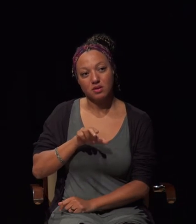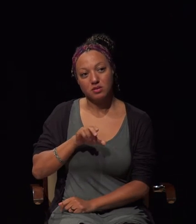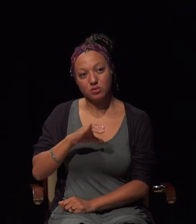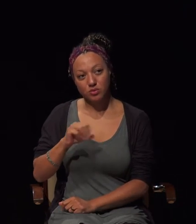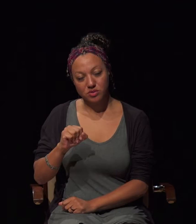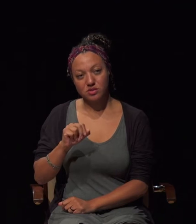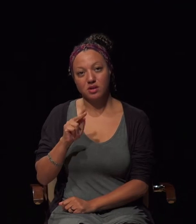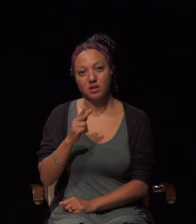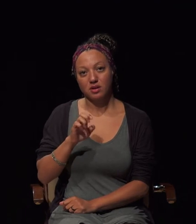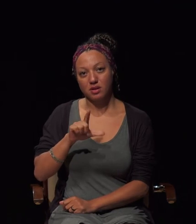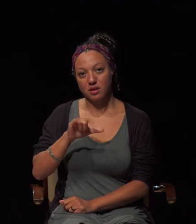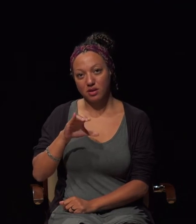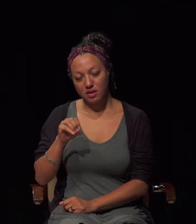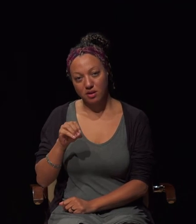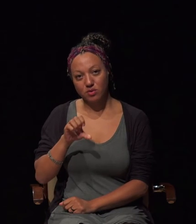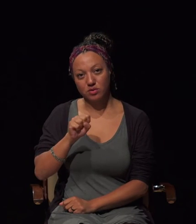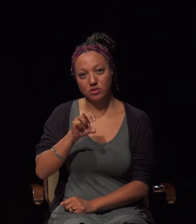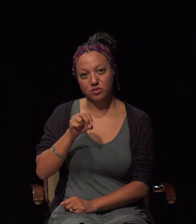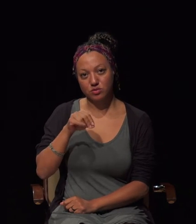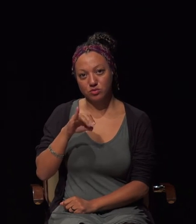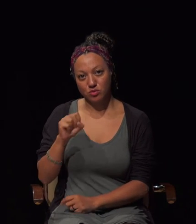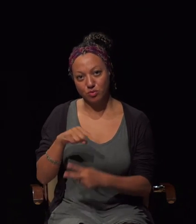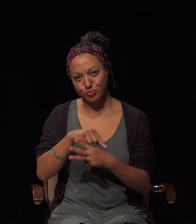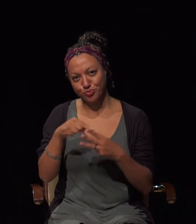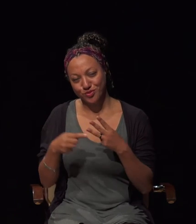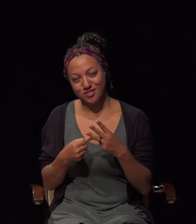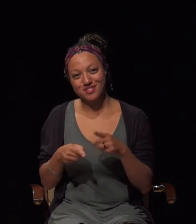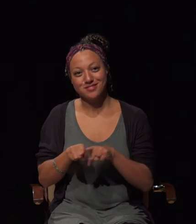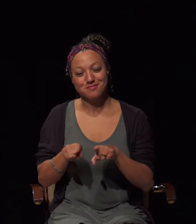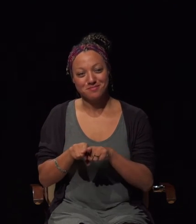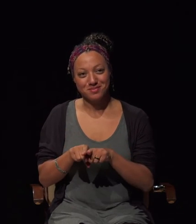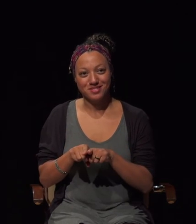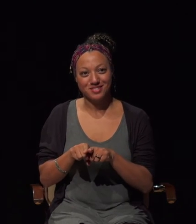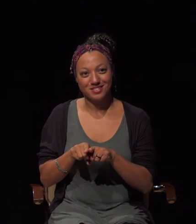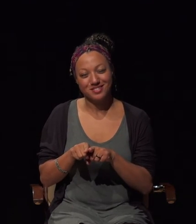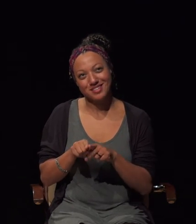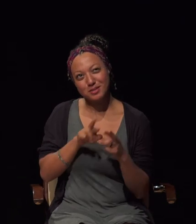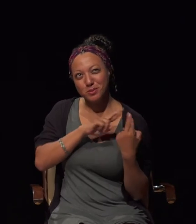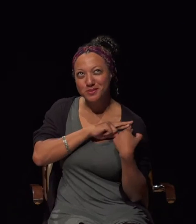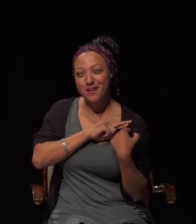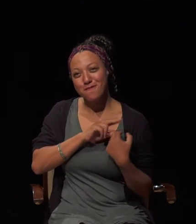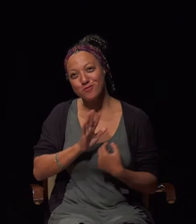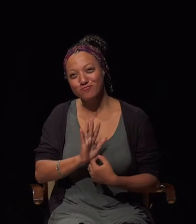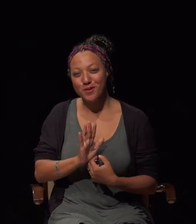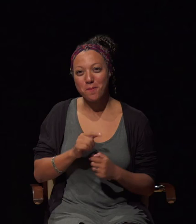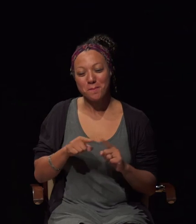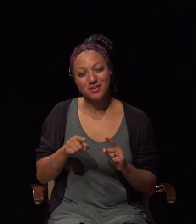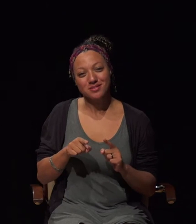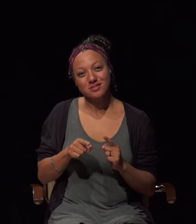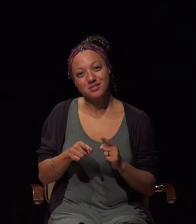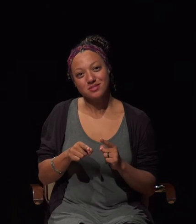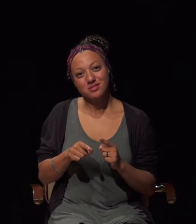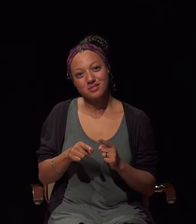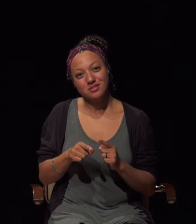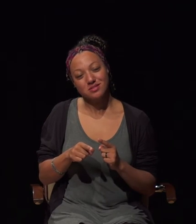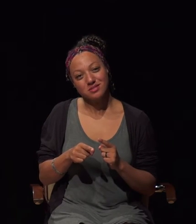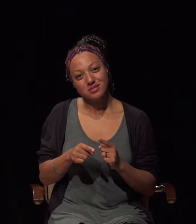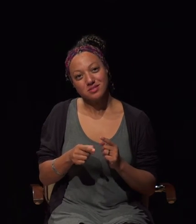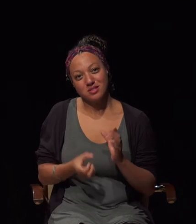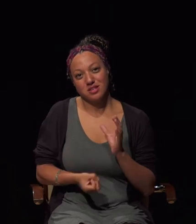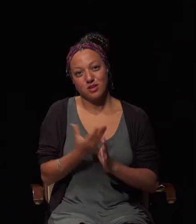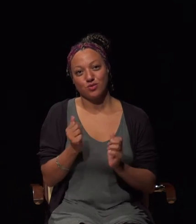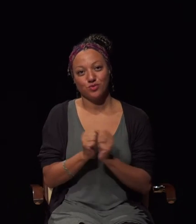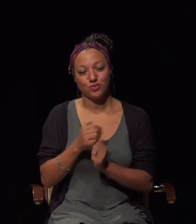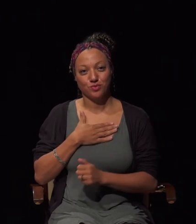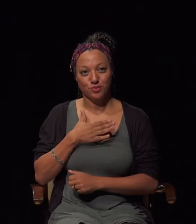Menezes e a Sônia baladi que também enfim são não responsáveis mas de alguma maneira autores junto